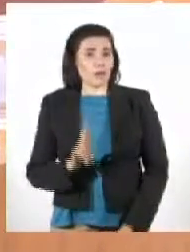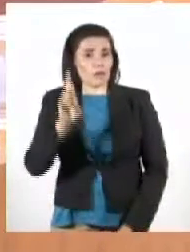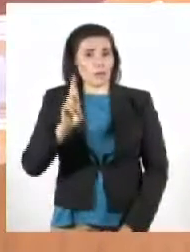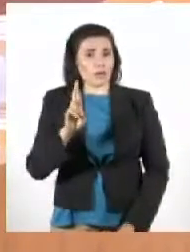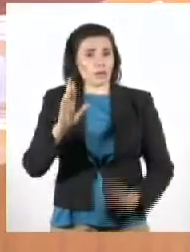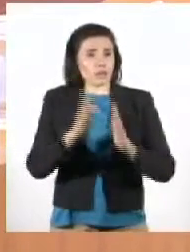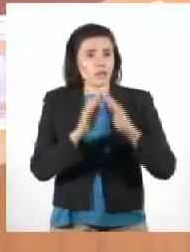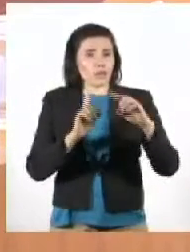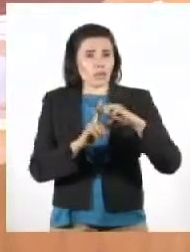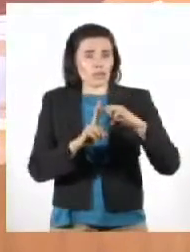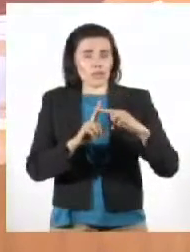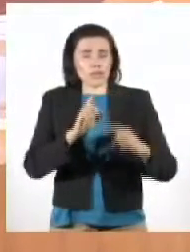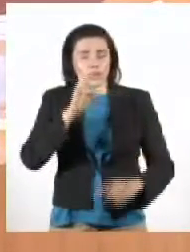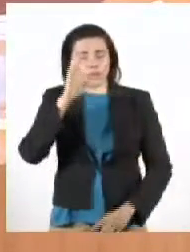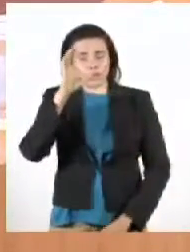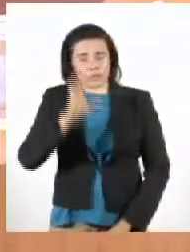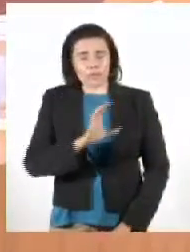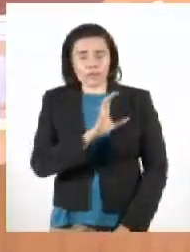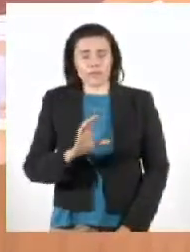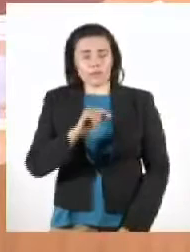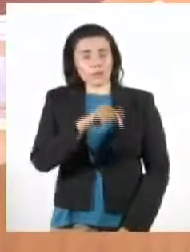Luiz Antônio Pedrosa da OAB